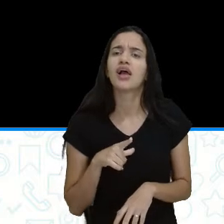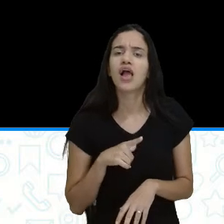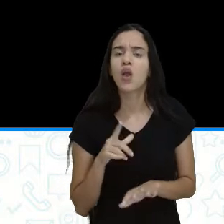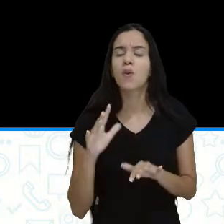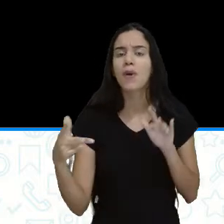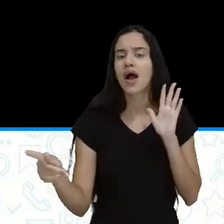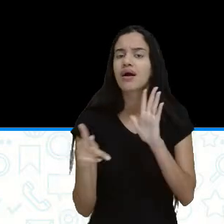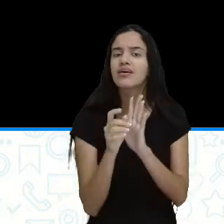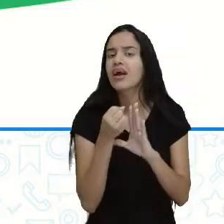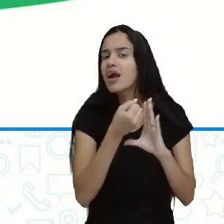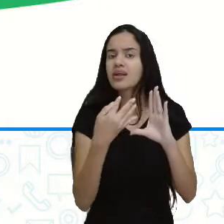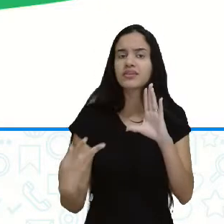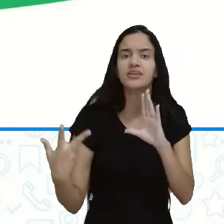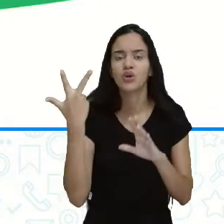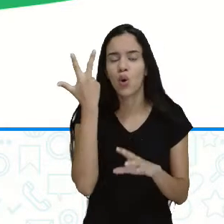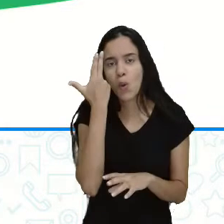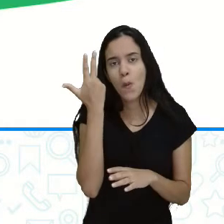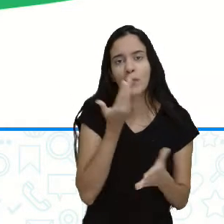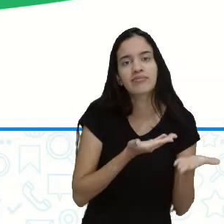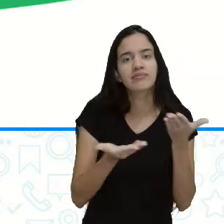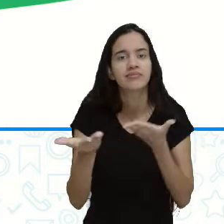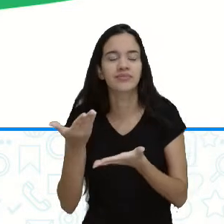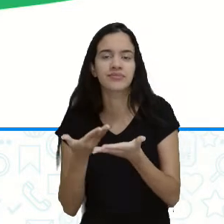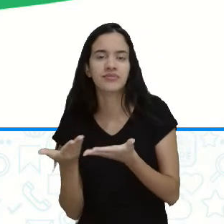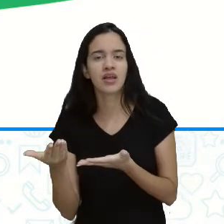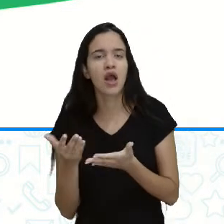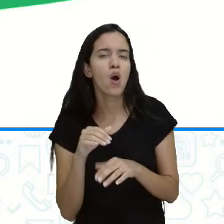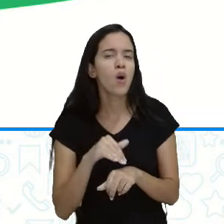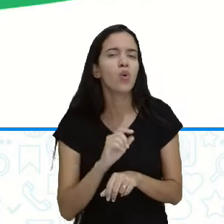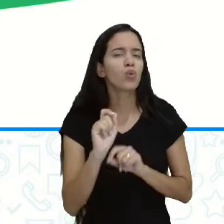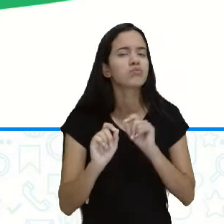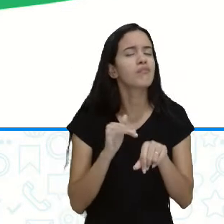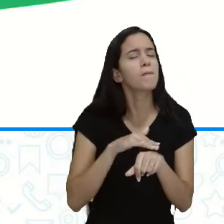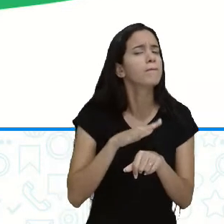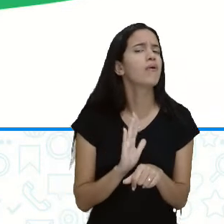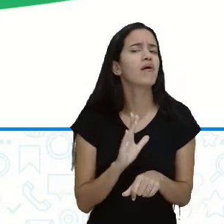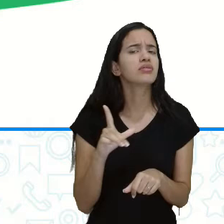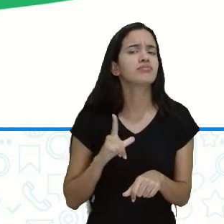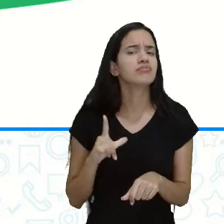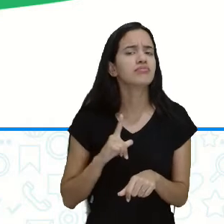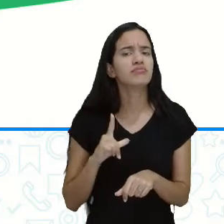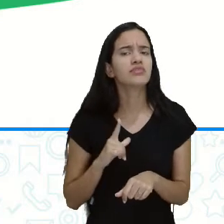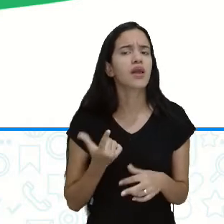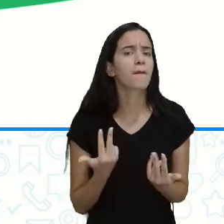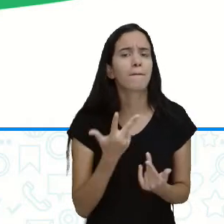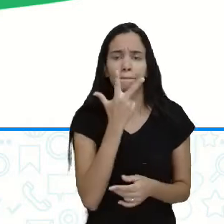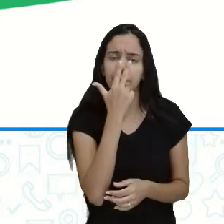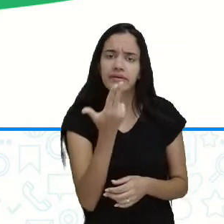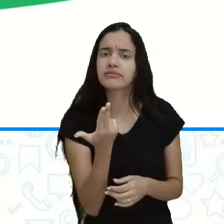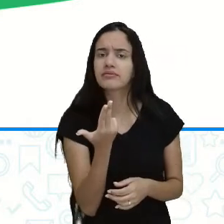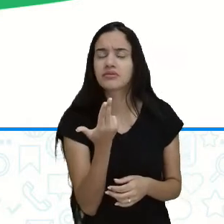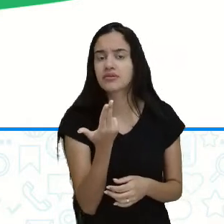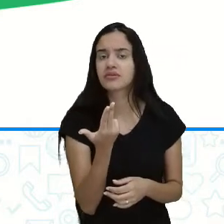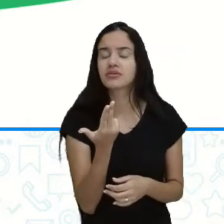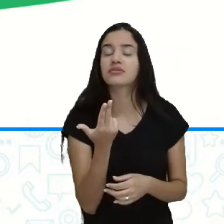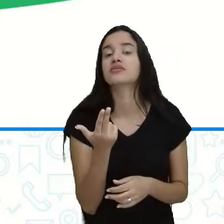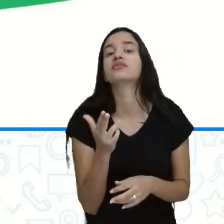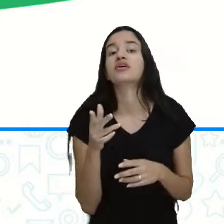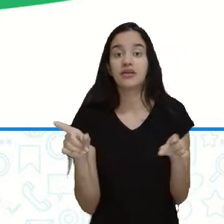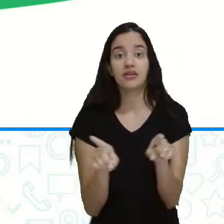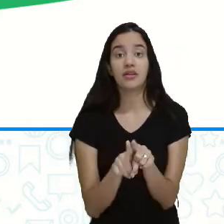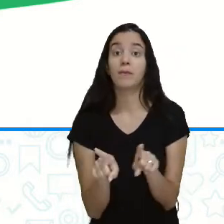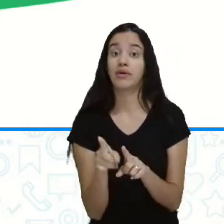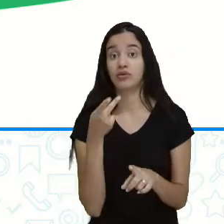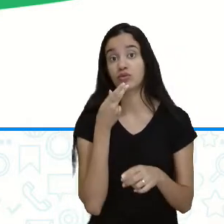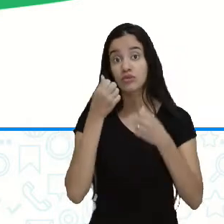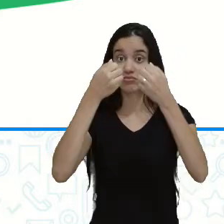uma característica comum entre eles. E o que mais que eles têm em comum? Além do que a professora Kátia falou, além do que